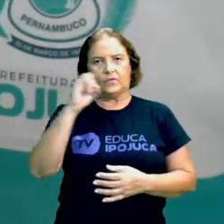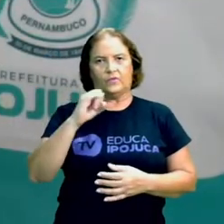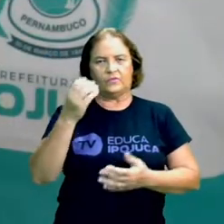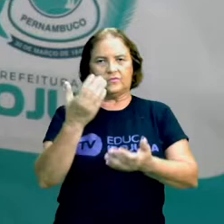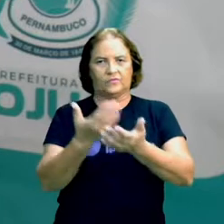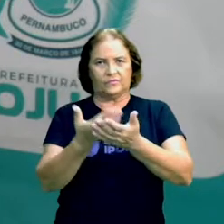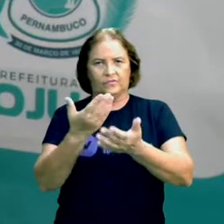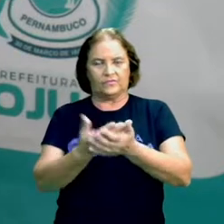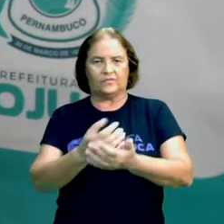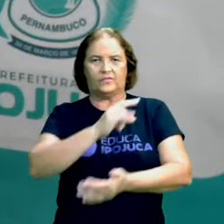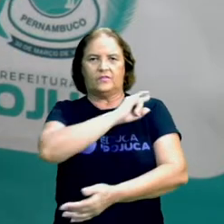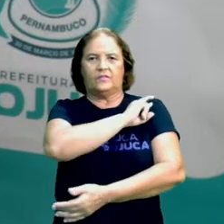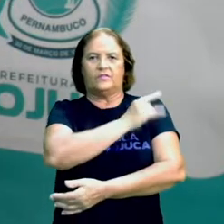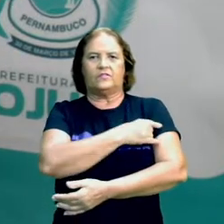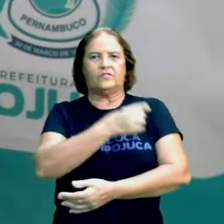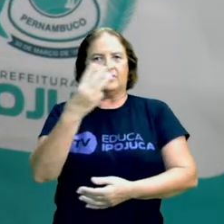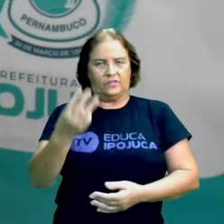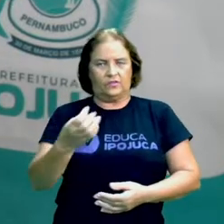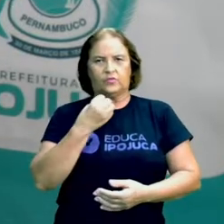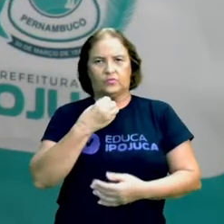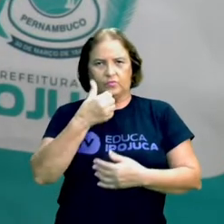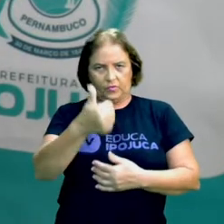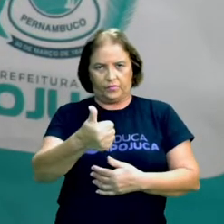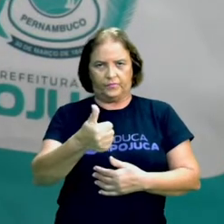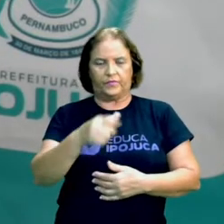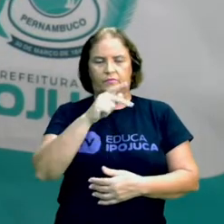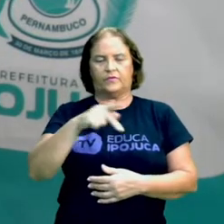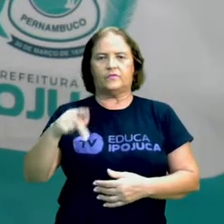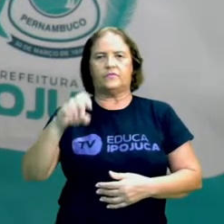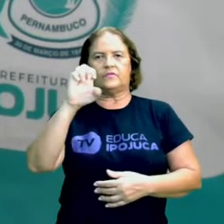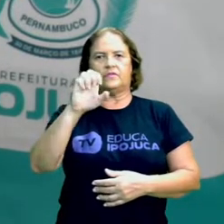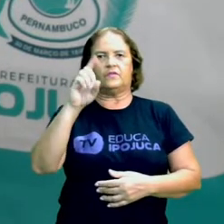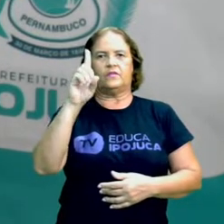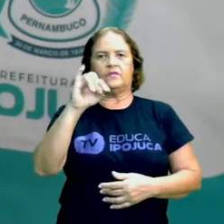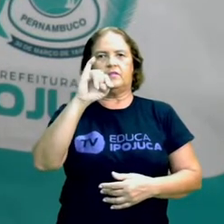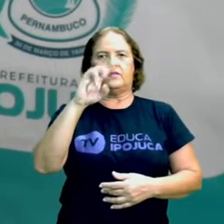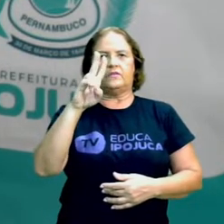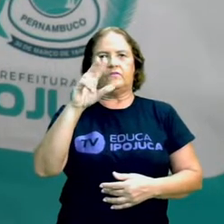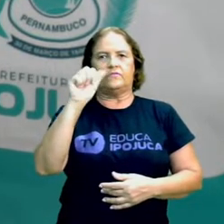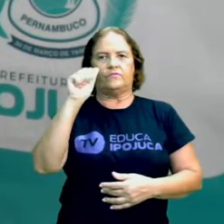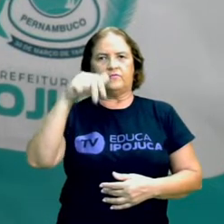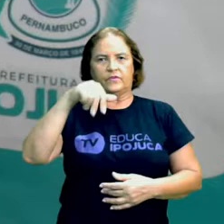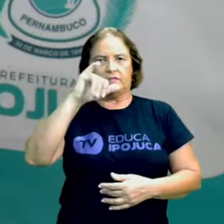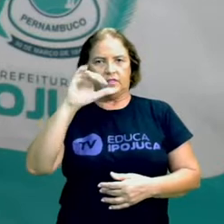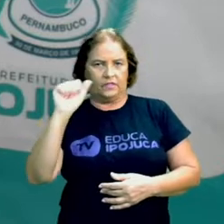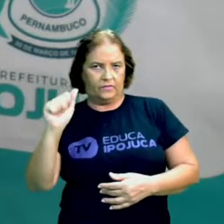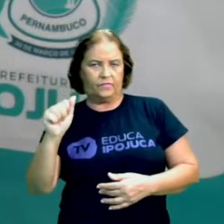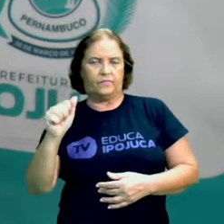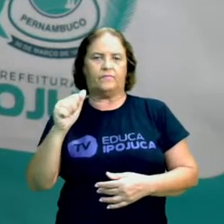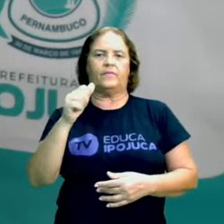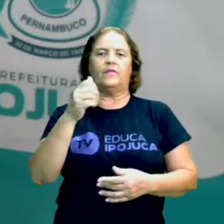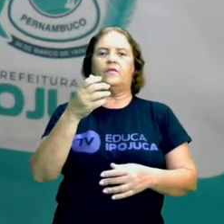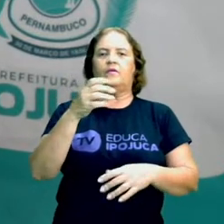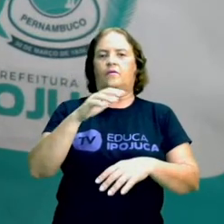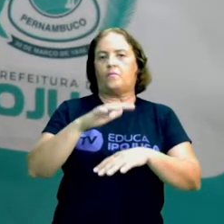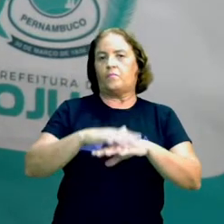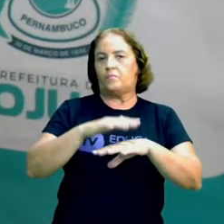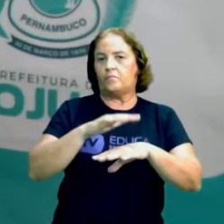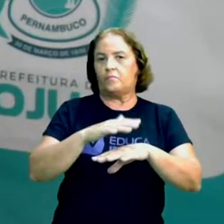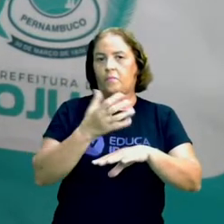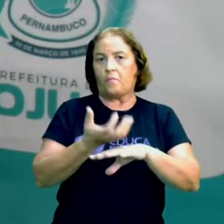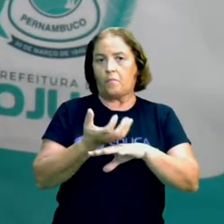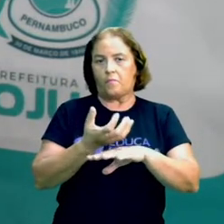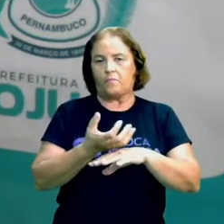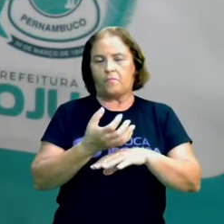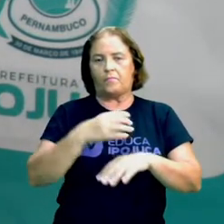Olá, estudantes da EJA3, tudo bem? Sou Edivânia Nunes, professora de língua portuguesa, e estamos aqui para mais uma aula.